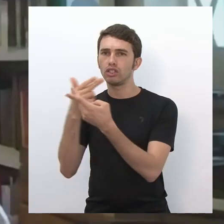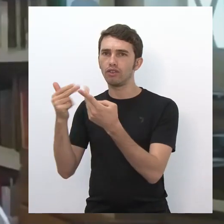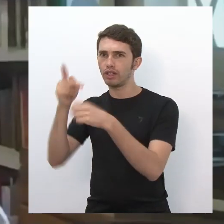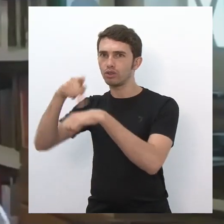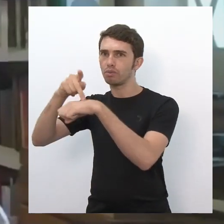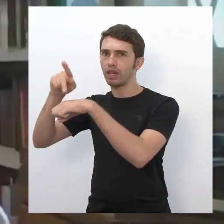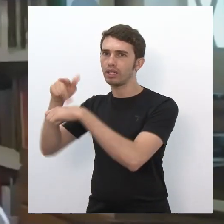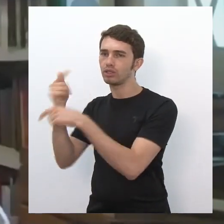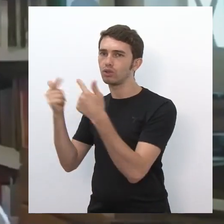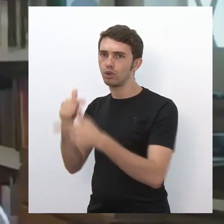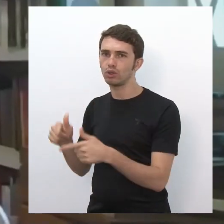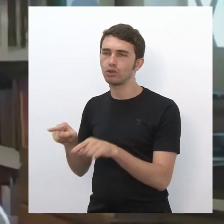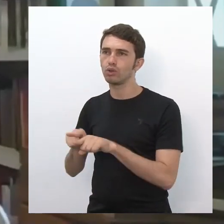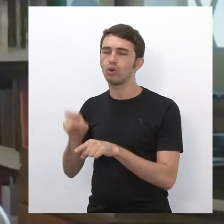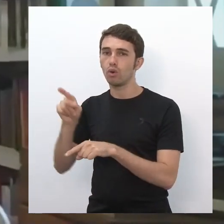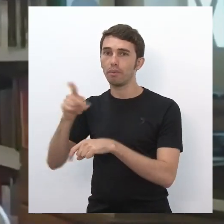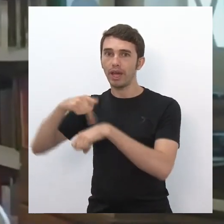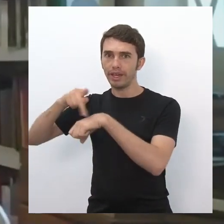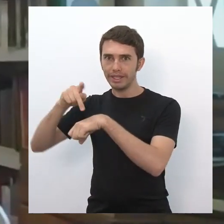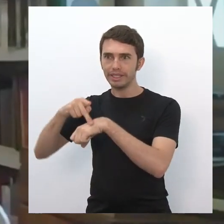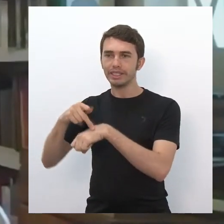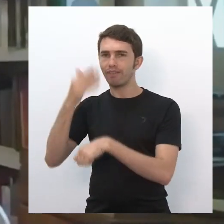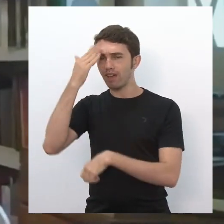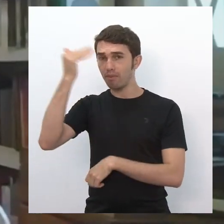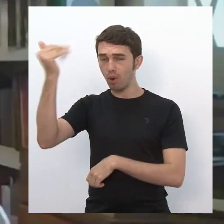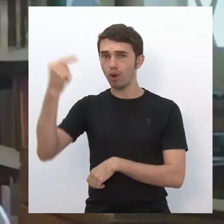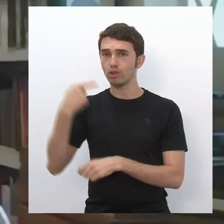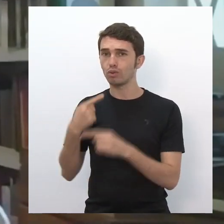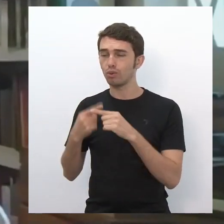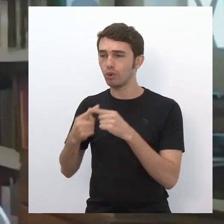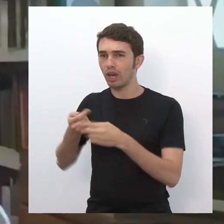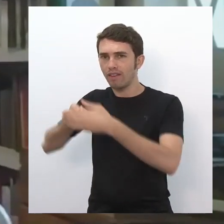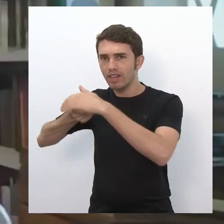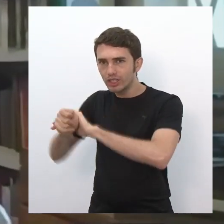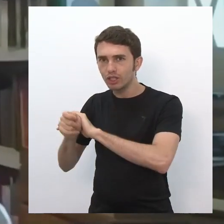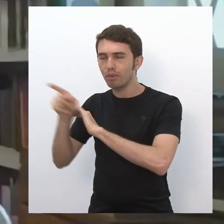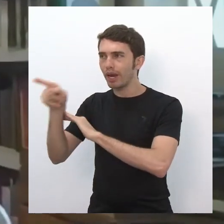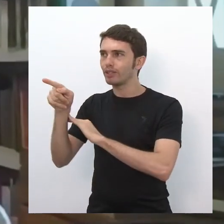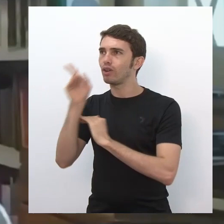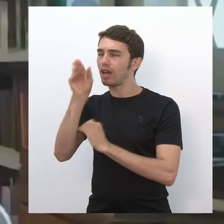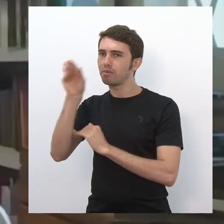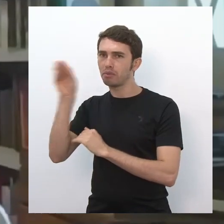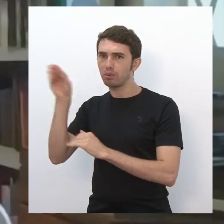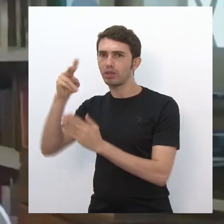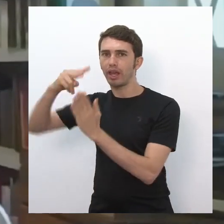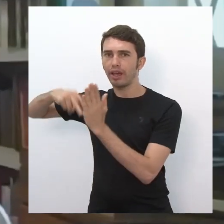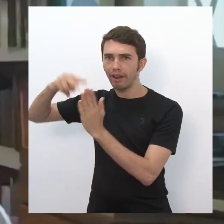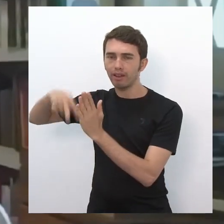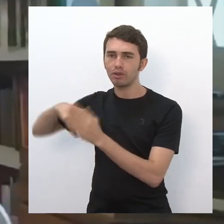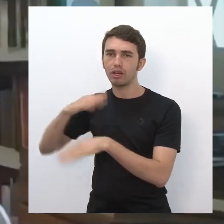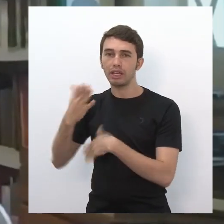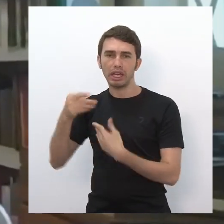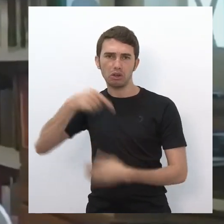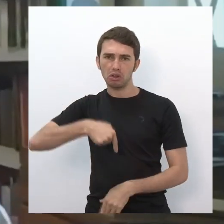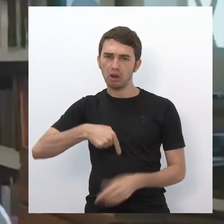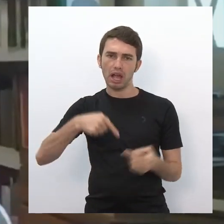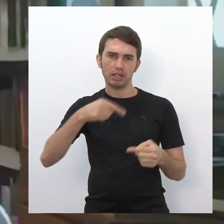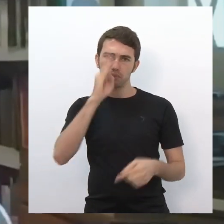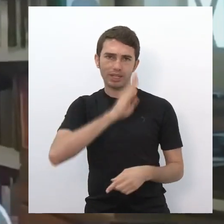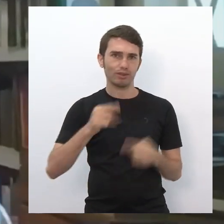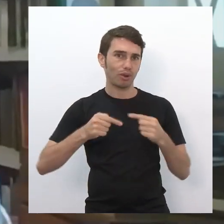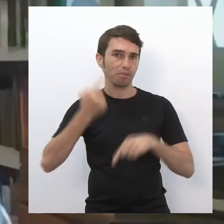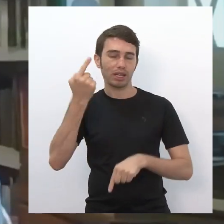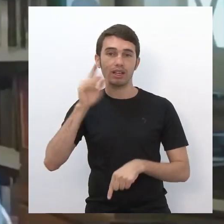não é o nosso caso, né? E a BVL foi finalista do mesmo prêmio no ano seguinte e